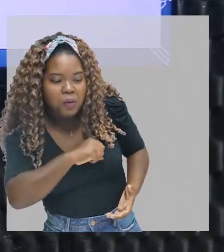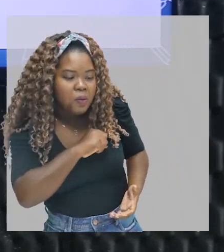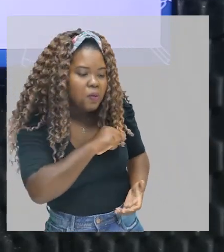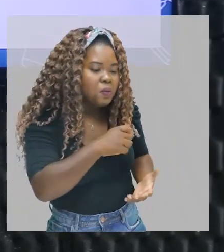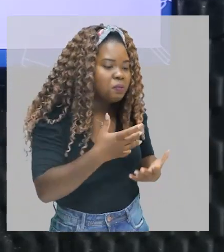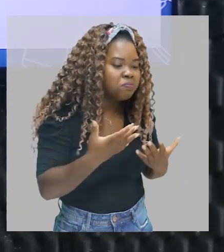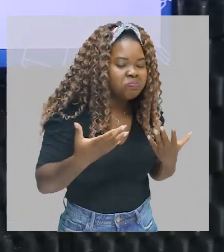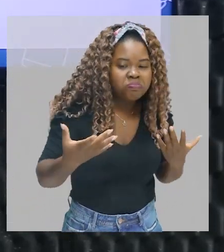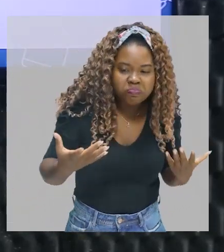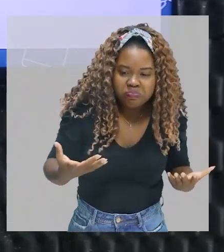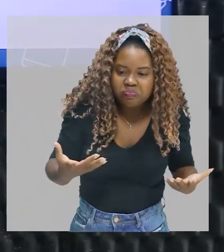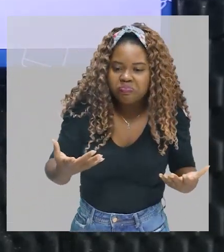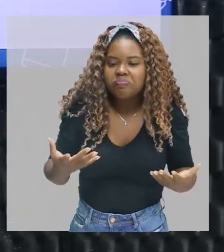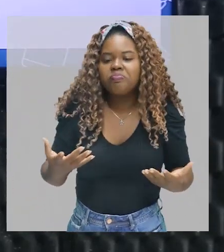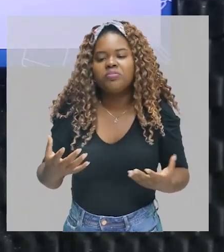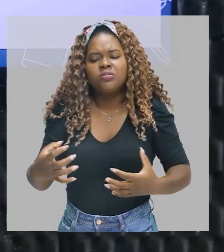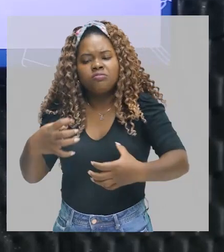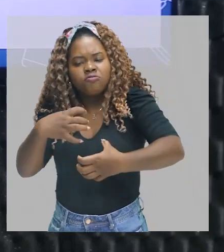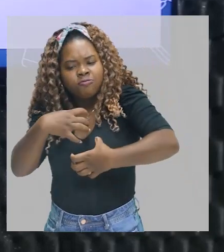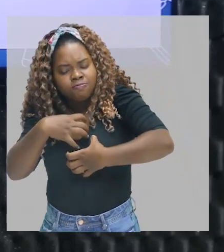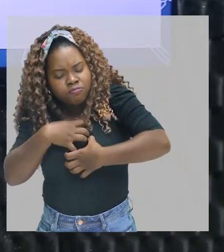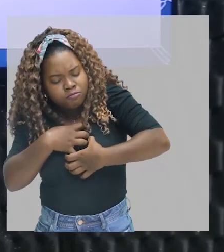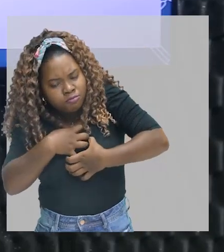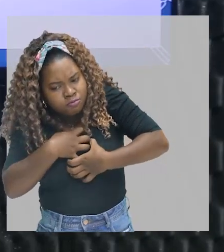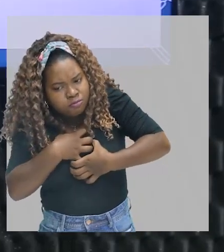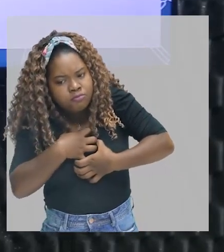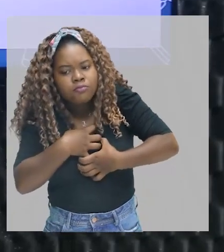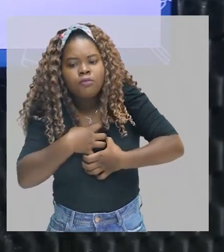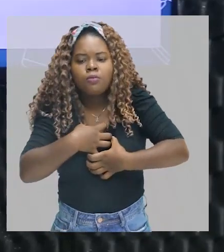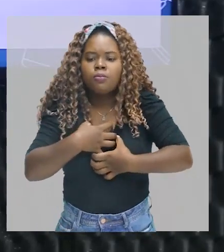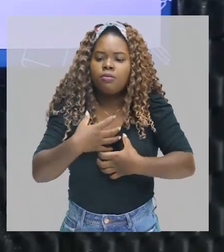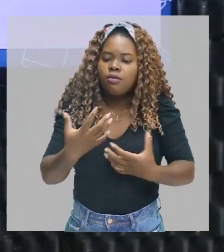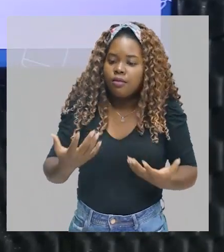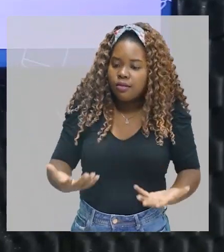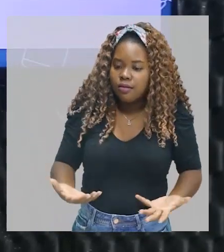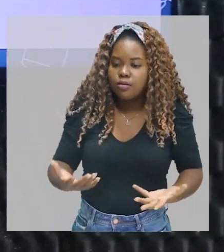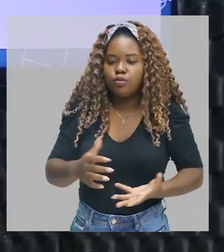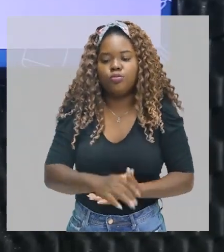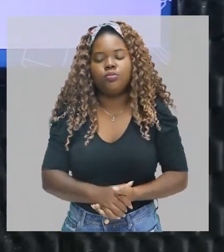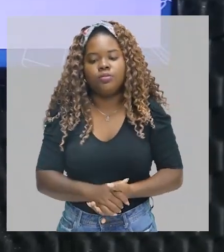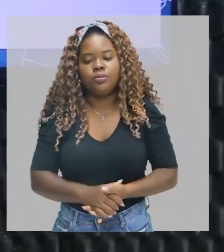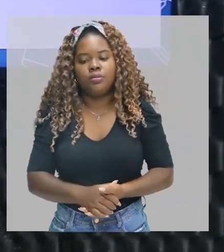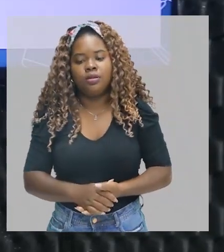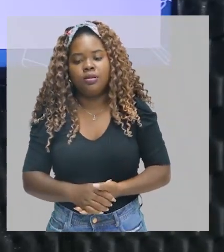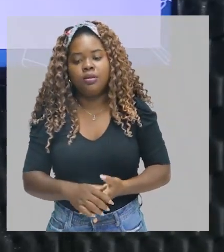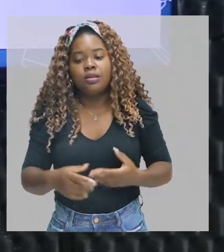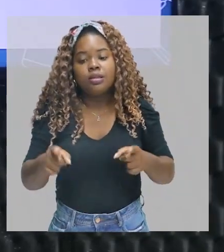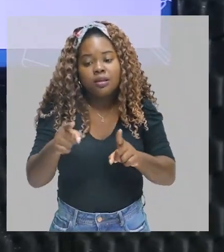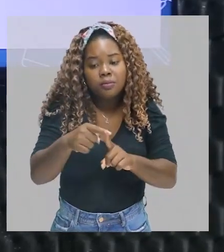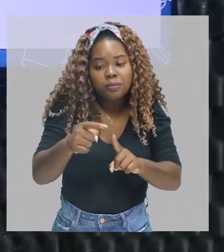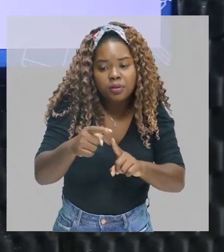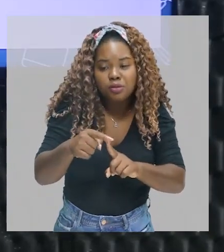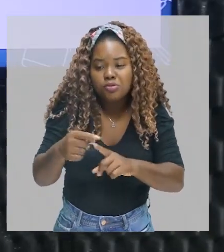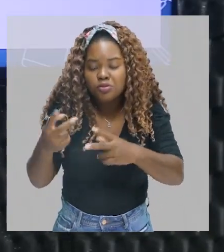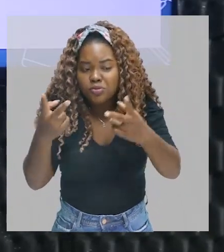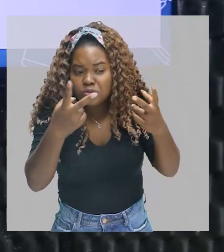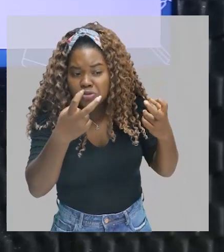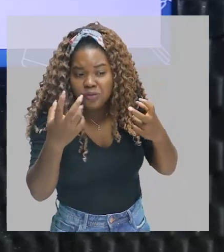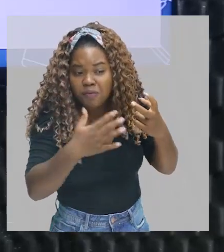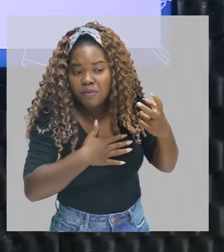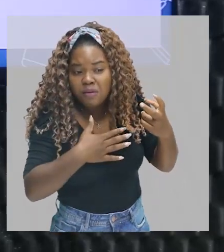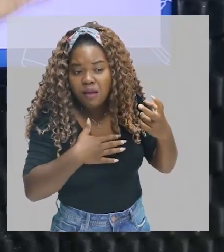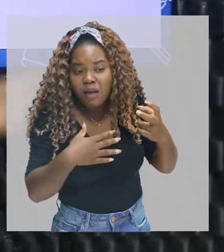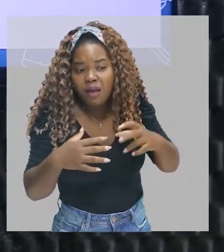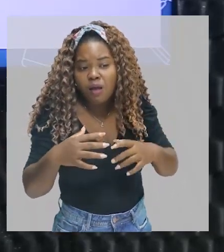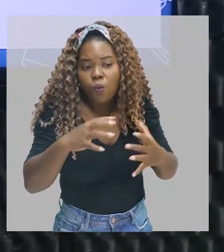lugar, eu vou evidenciar as minhas paixões, os meus sentimentos, a minha maneira ou as